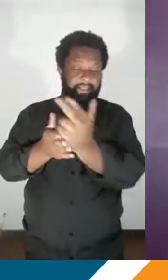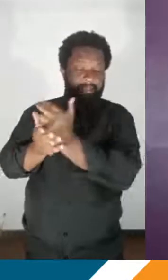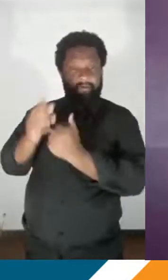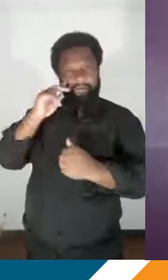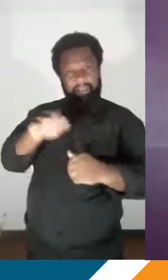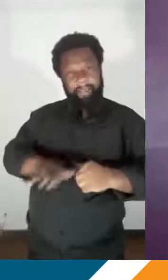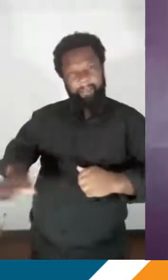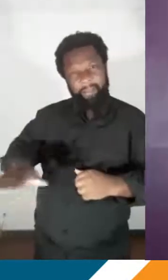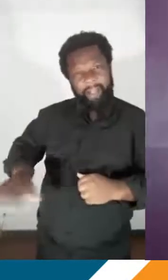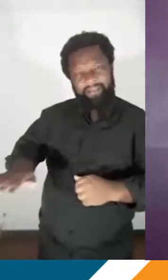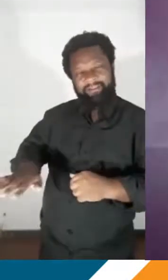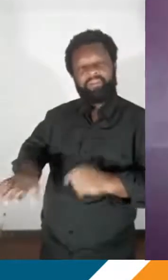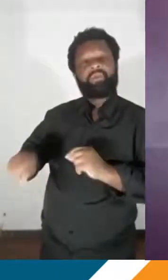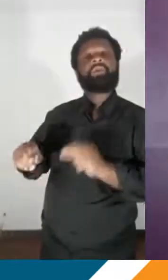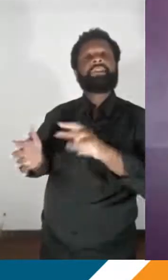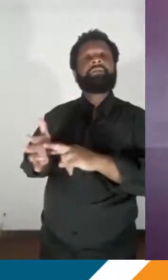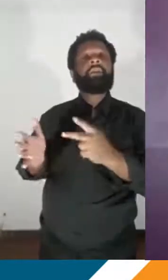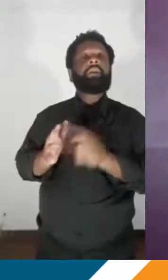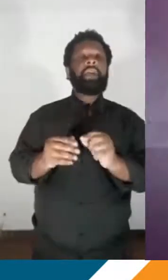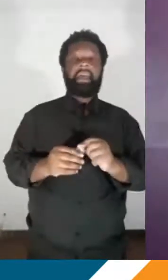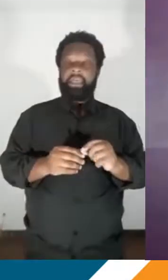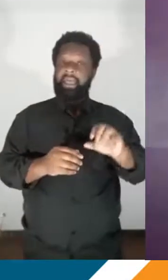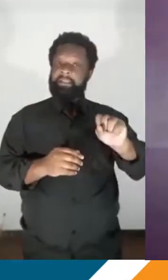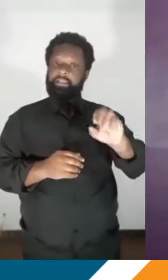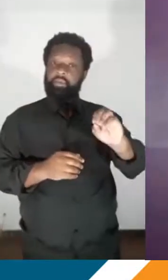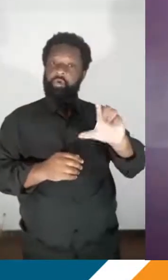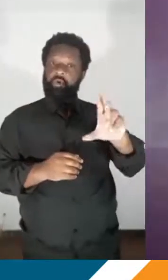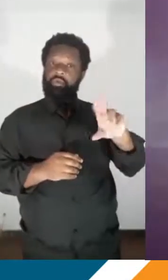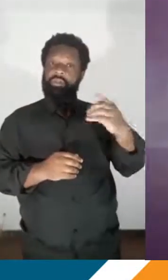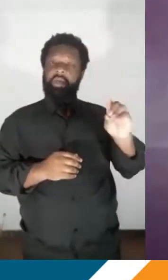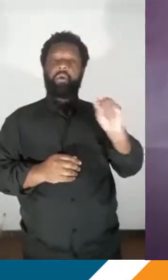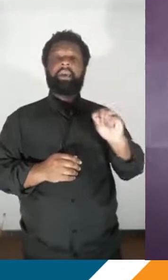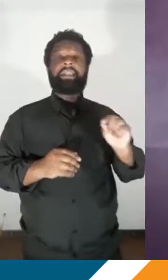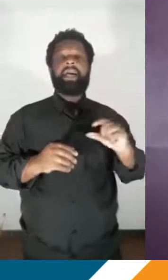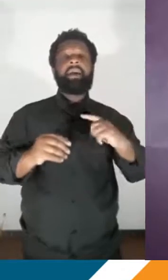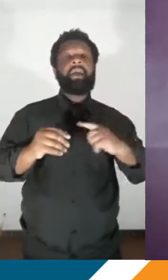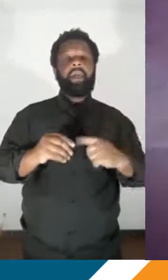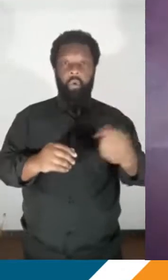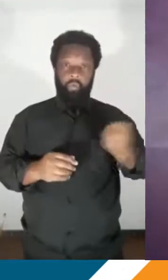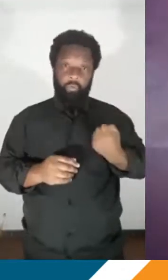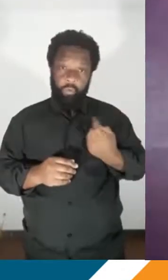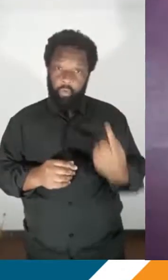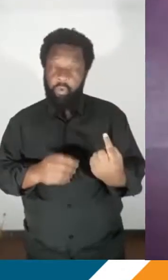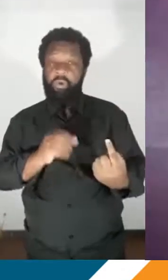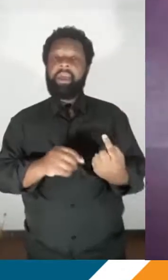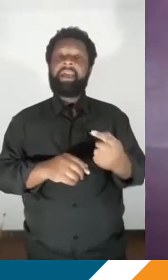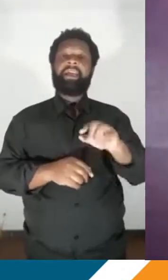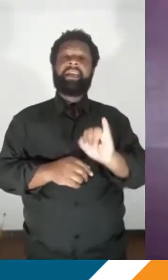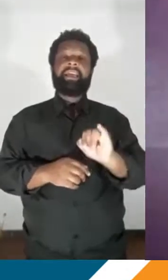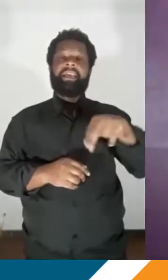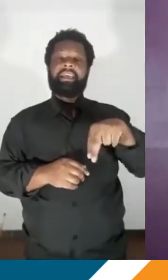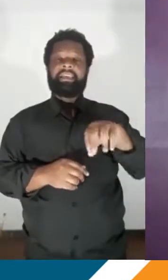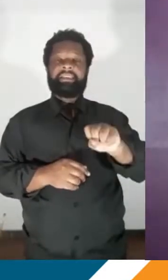insaturação. Então, toda essa parte aqui embaixo da curva significa que a solução está insaturada. Então, esse ponto 1 aqui,